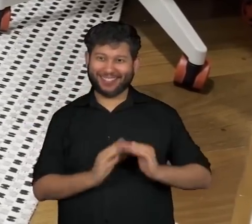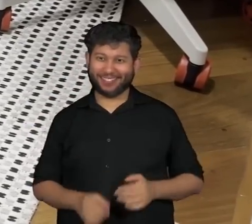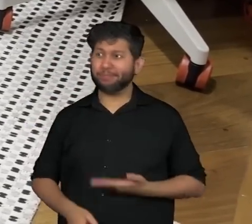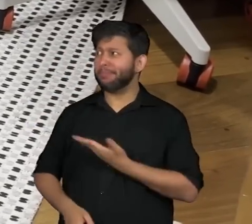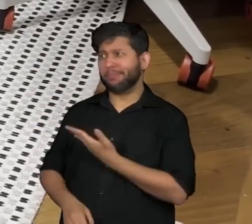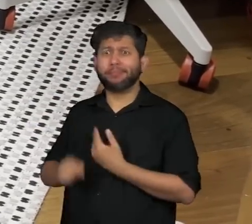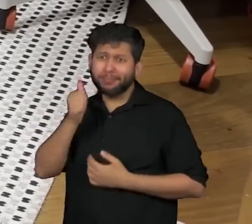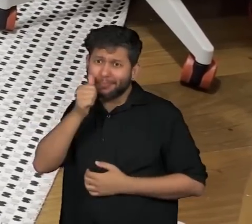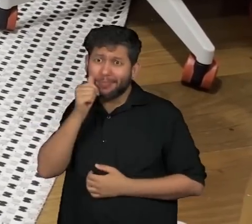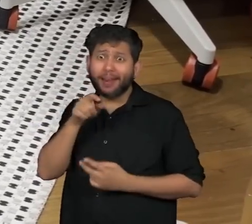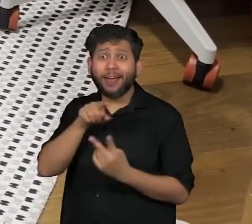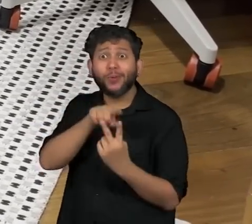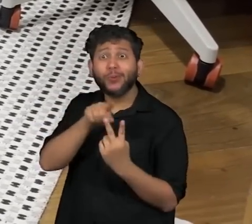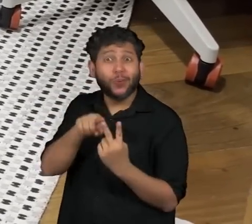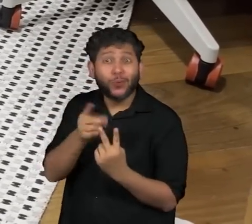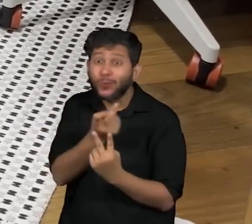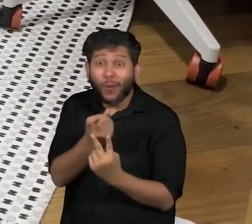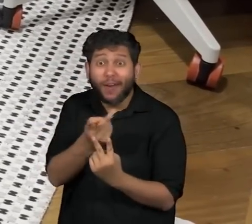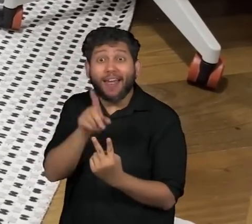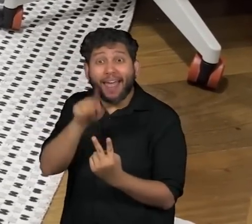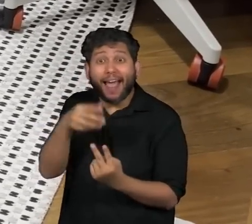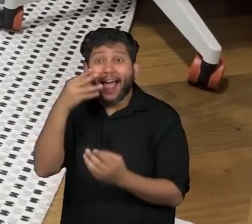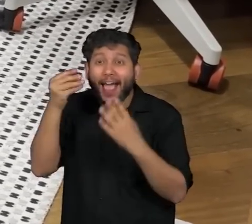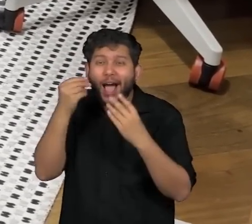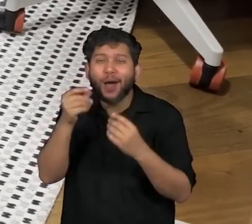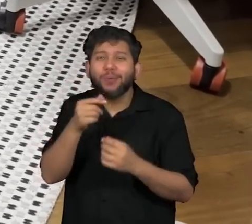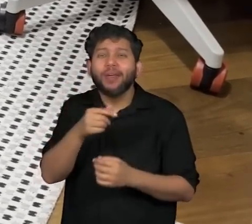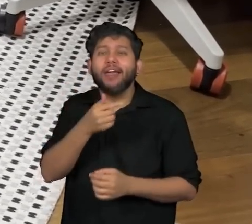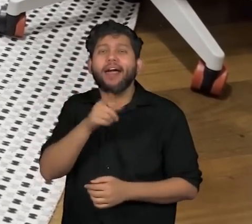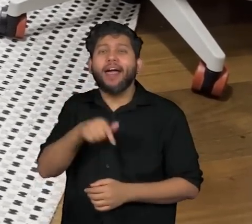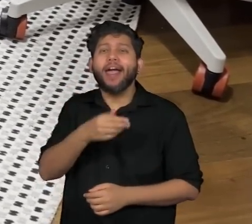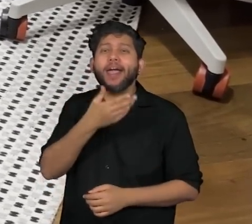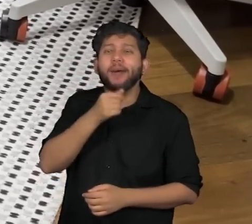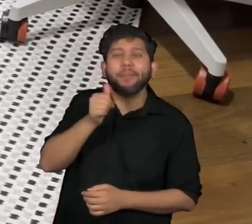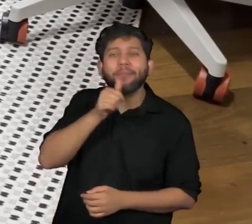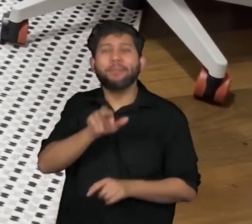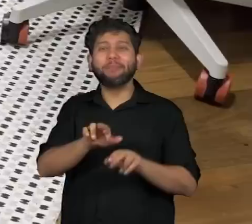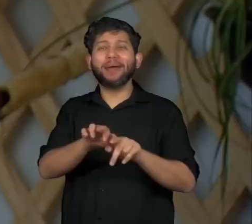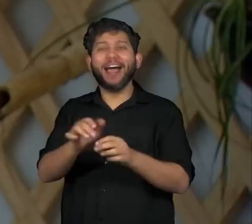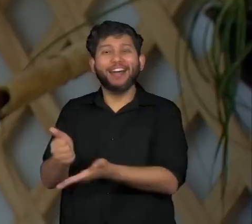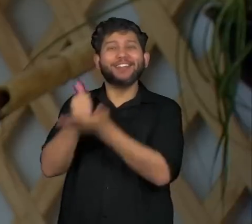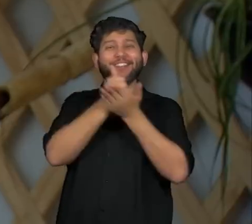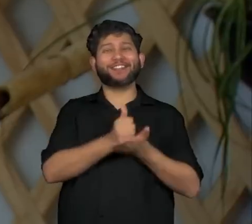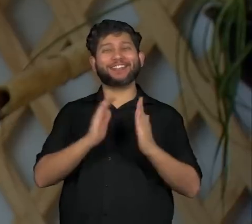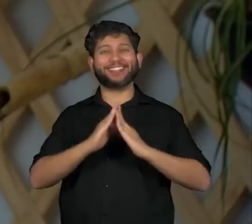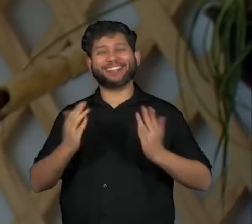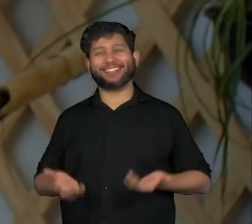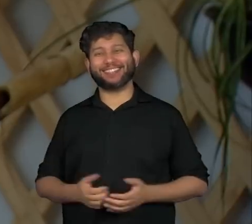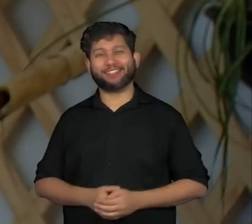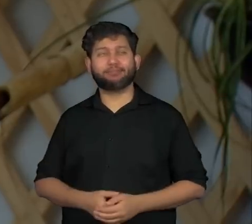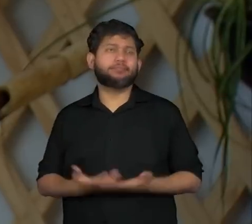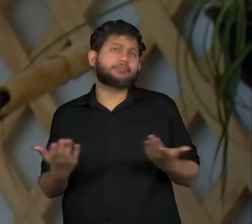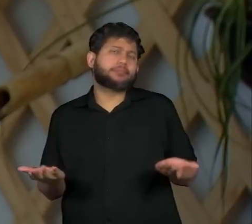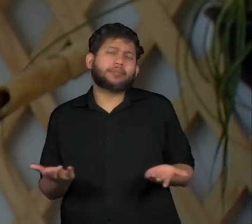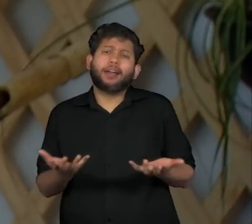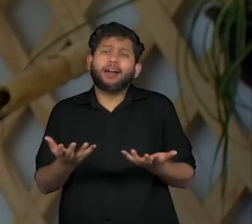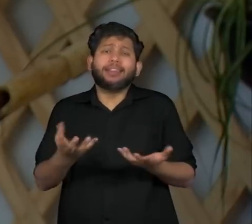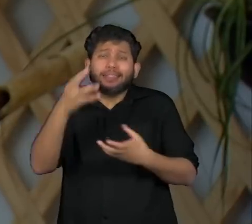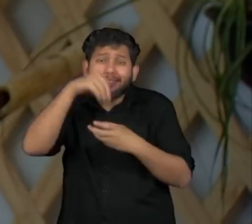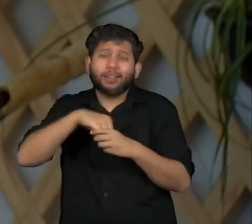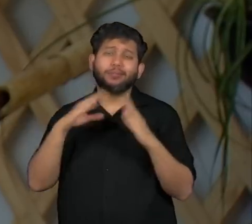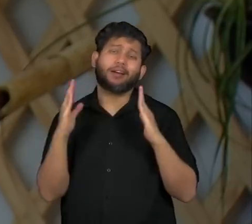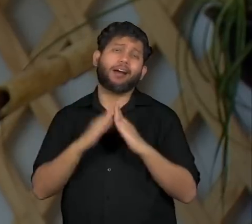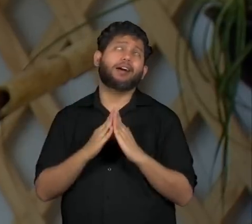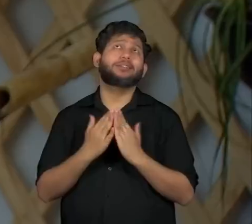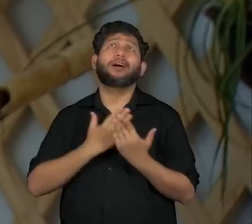e levou os irmãos Gabriel e Gabriela para casa. Ter animais em casa já é maravilhoso, mas o gato